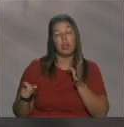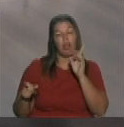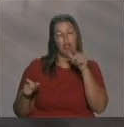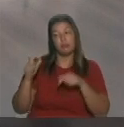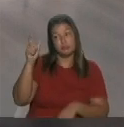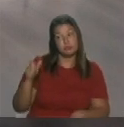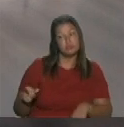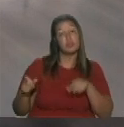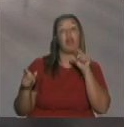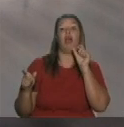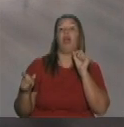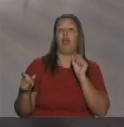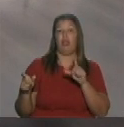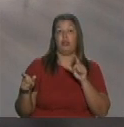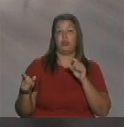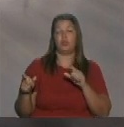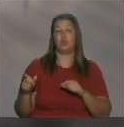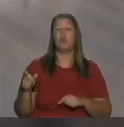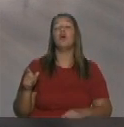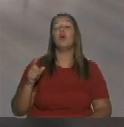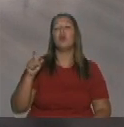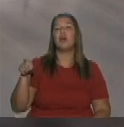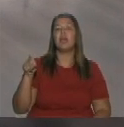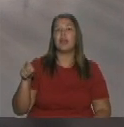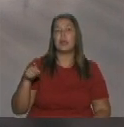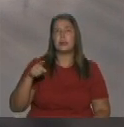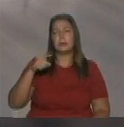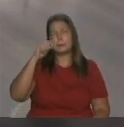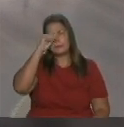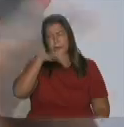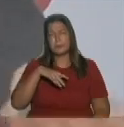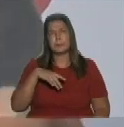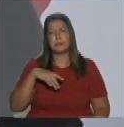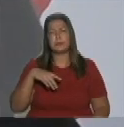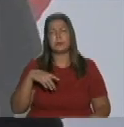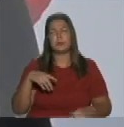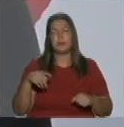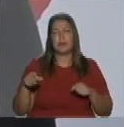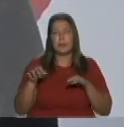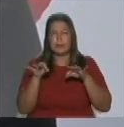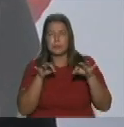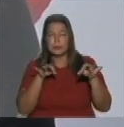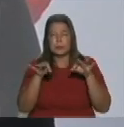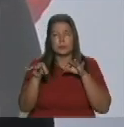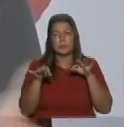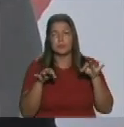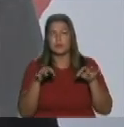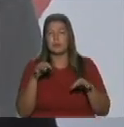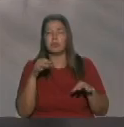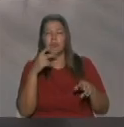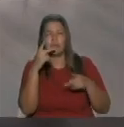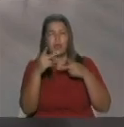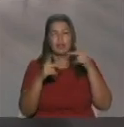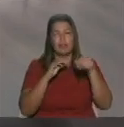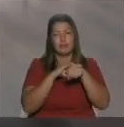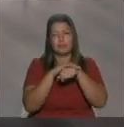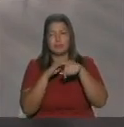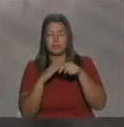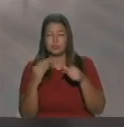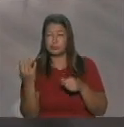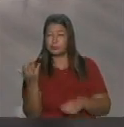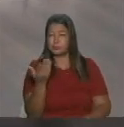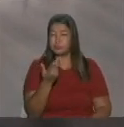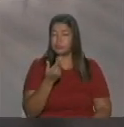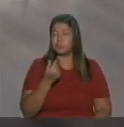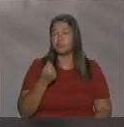boneco azul, e na verdade ele é um boneco azul super mal criado, e ele vai manipulando toda a sociedade. Porque é um desenho animado. Eu já